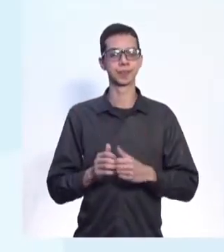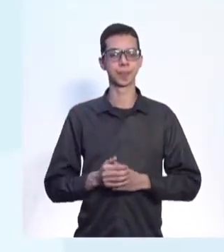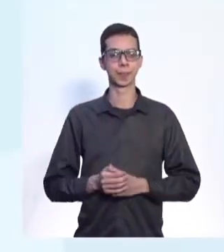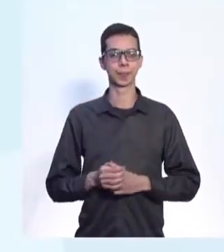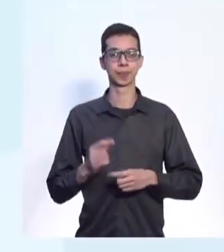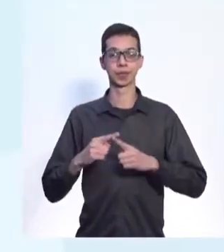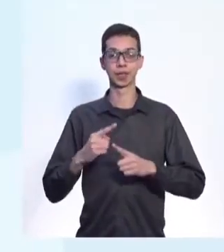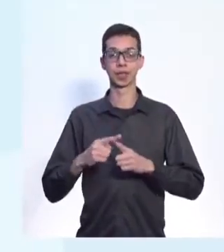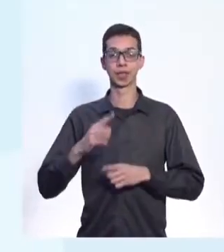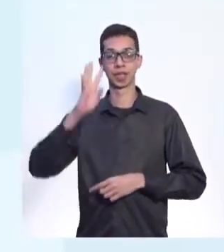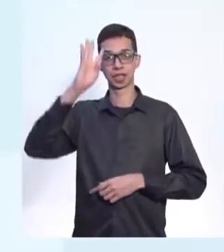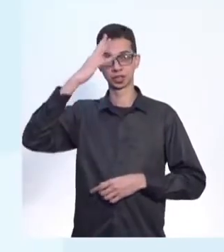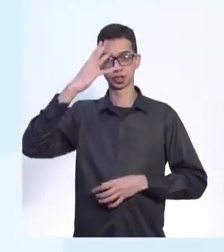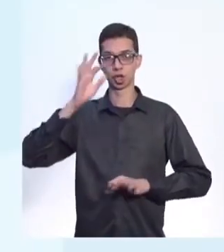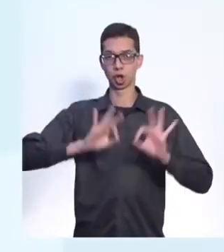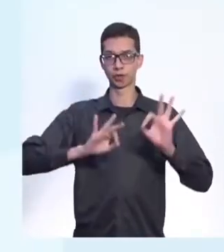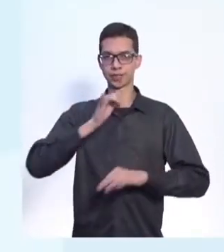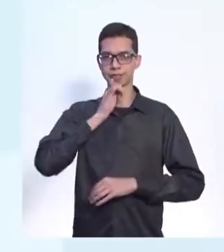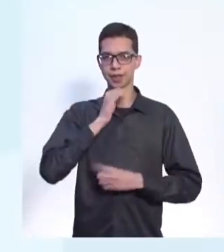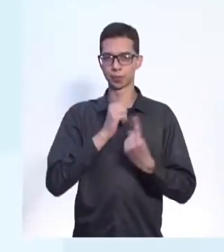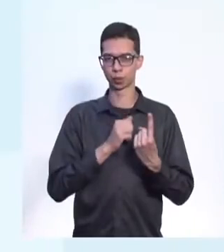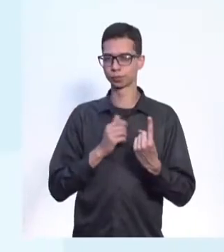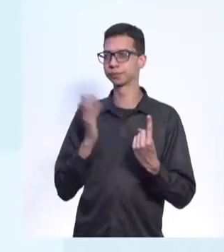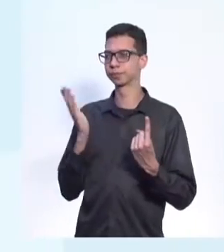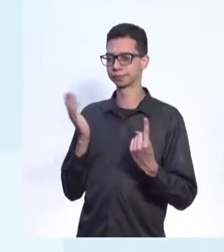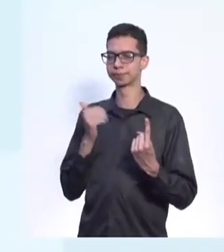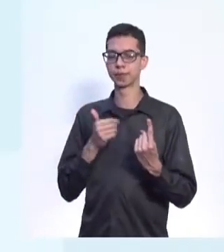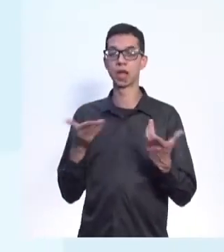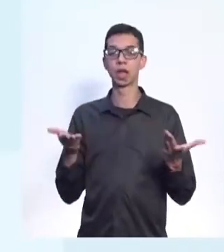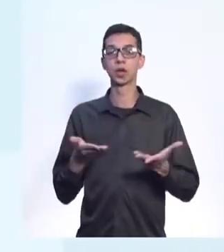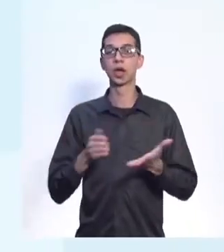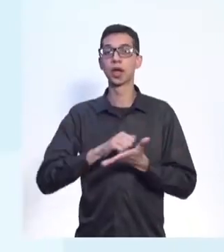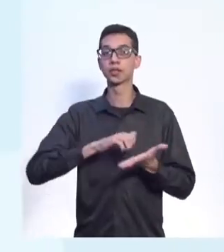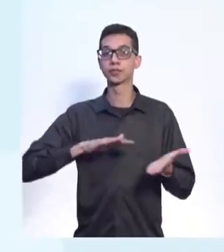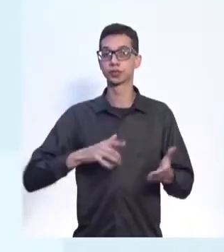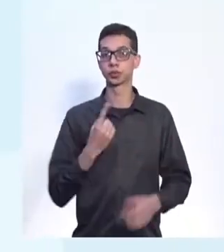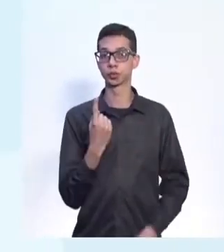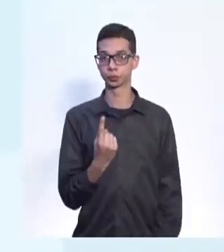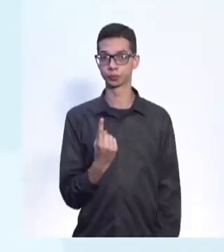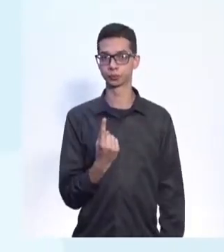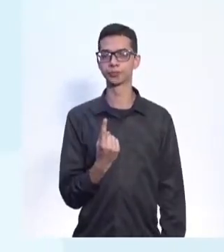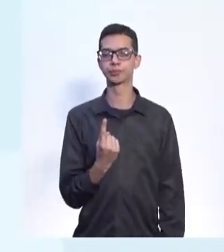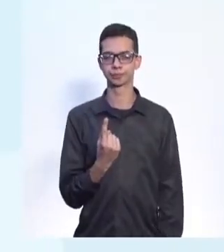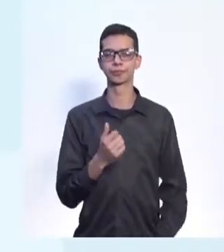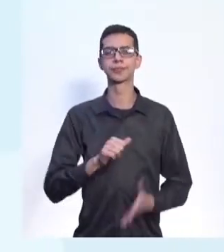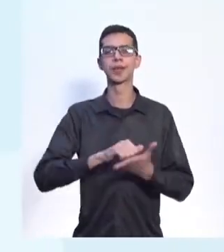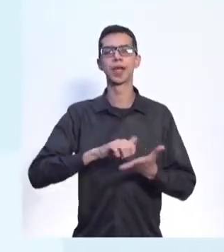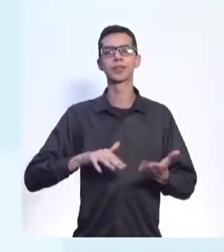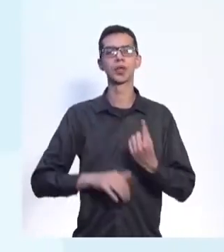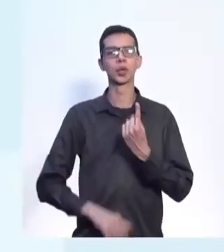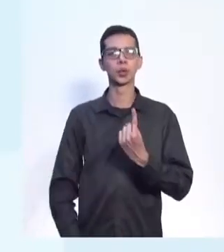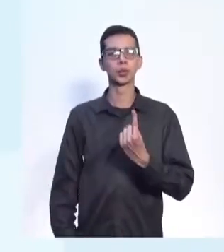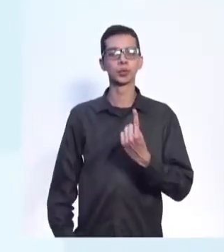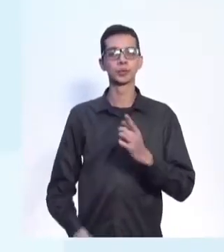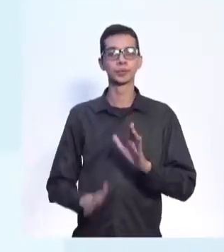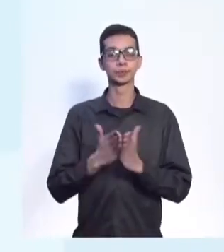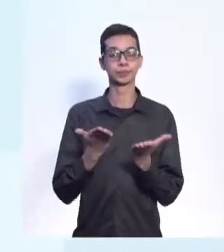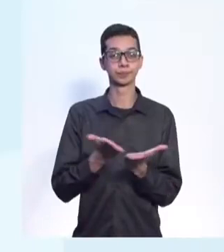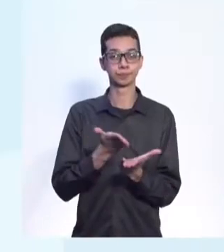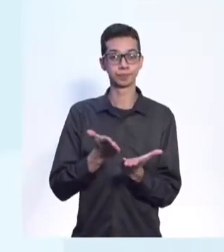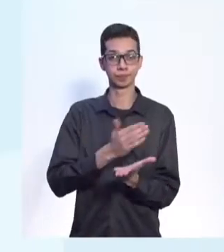do exemplo 1. Muito bem, então vamos para a atividade 1? A atividade 1 é lá do caderno do